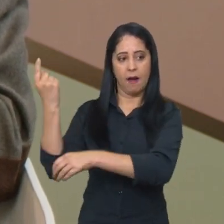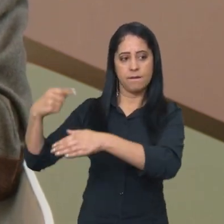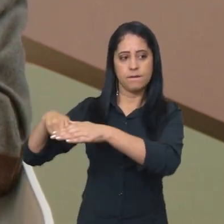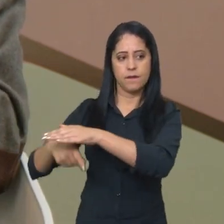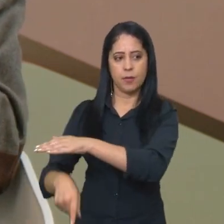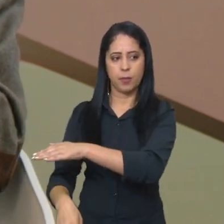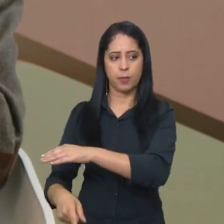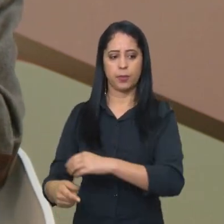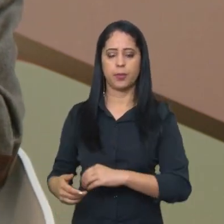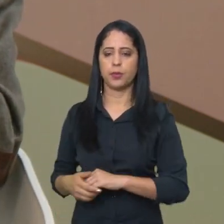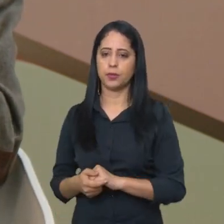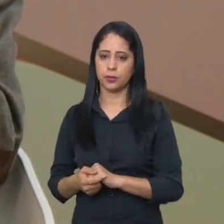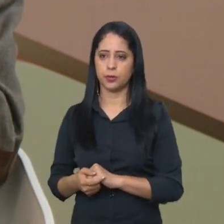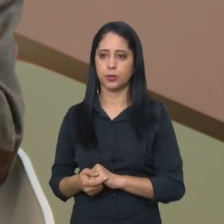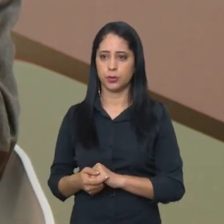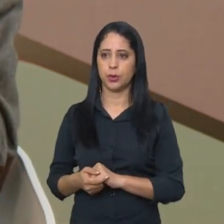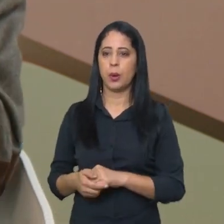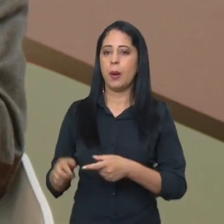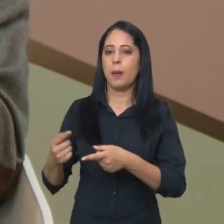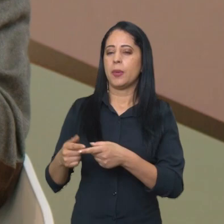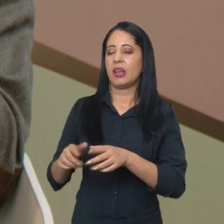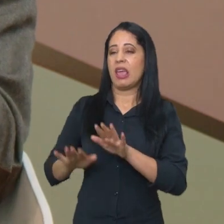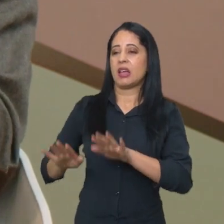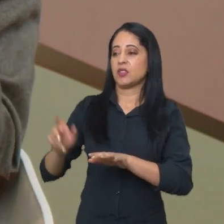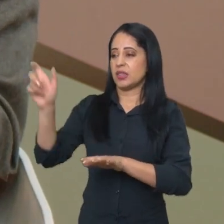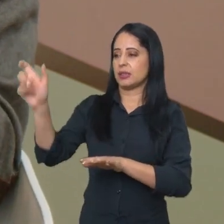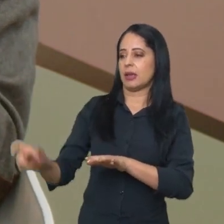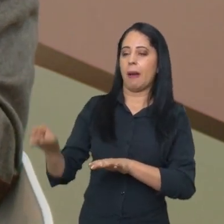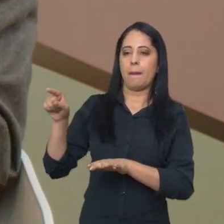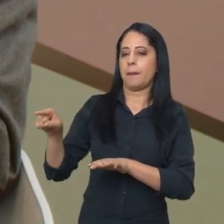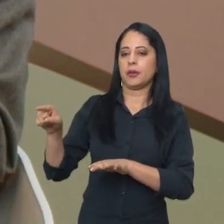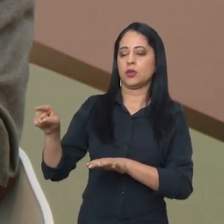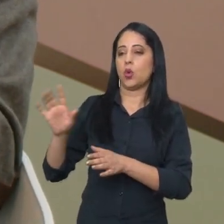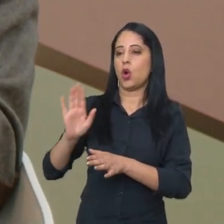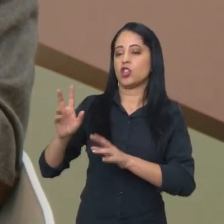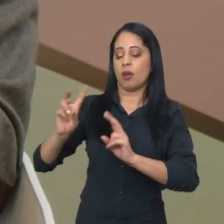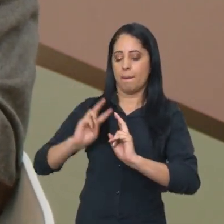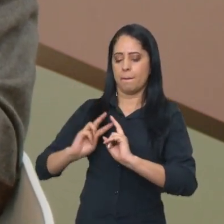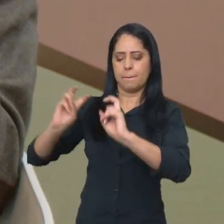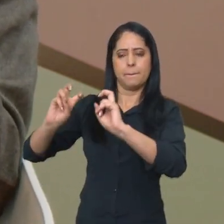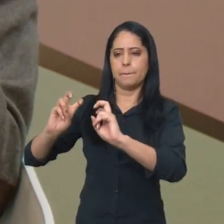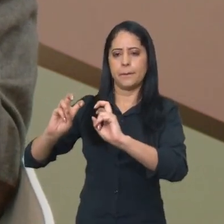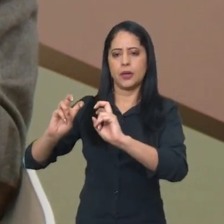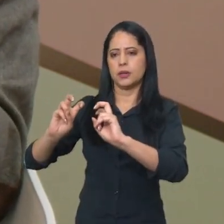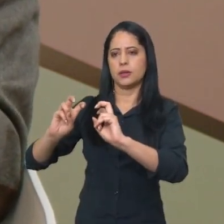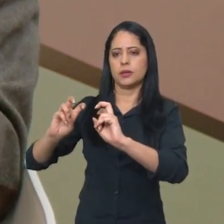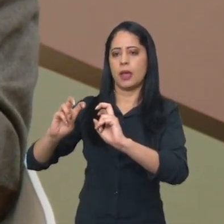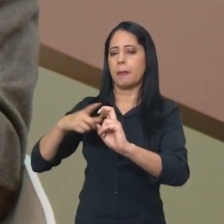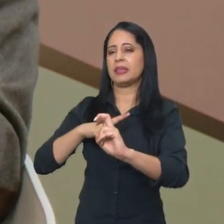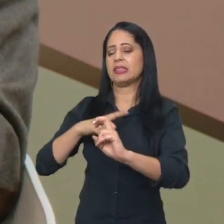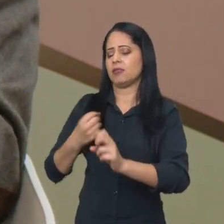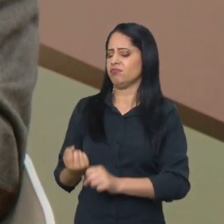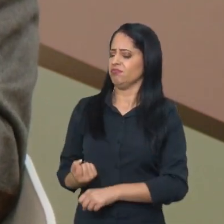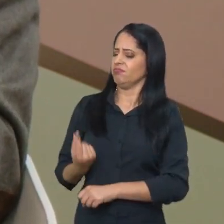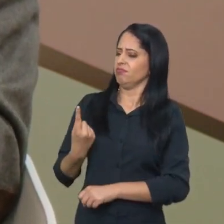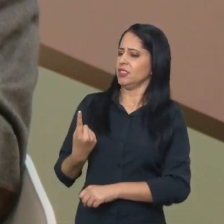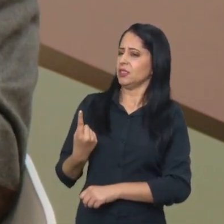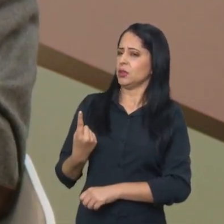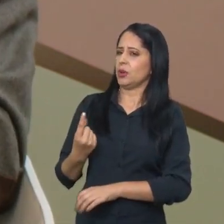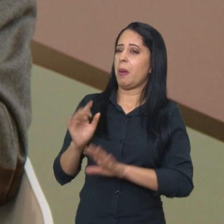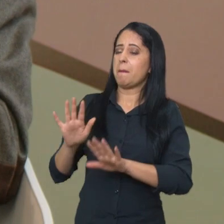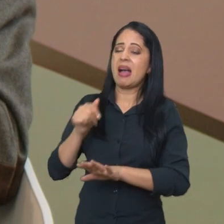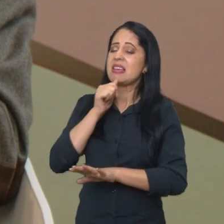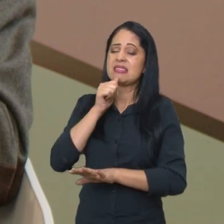Às vezes você tem até um comprometimento subjetivo, onde só a pessoa sabe que tem alguma coisa estranha, onde ainda não há